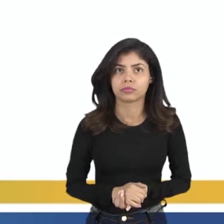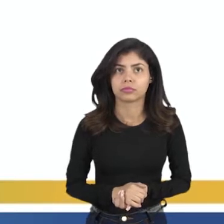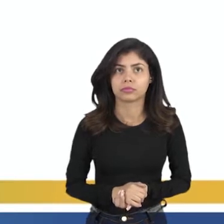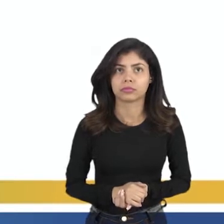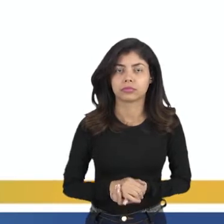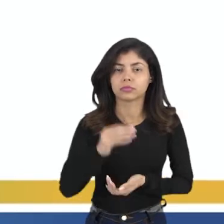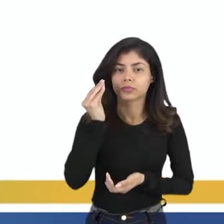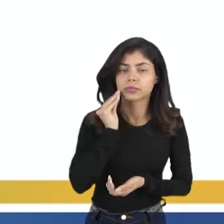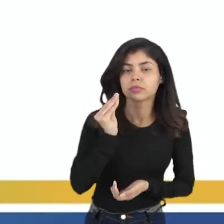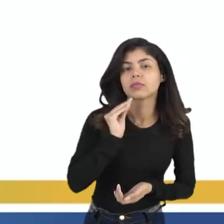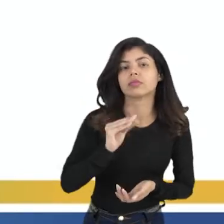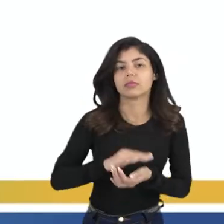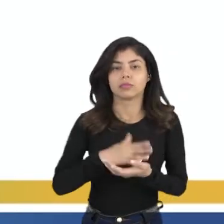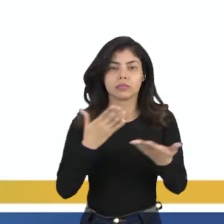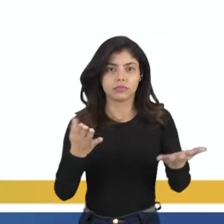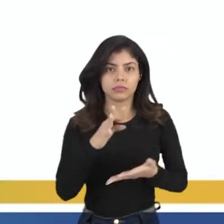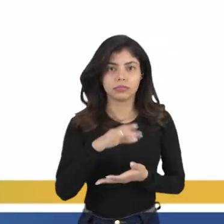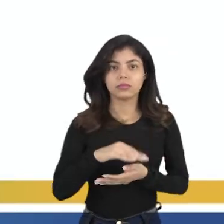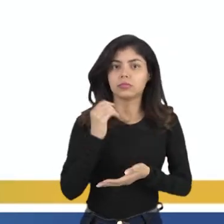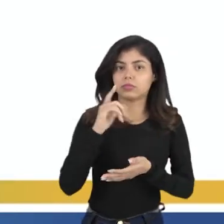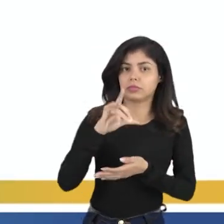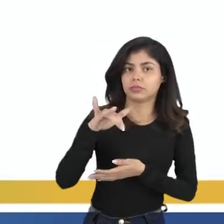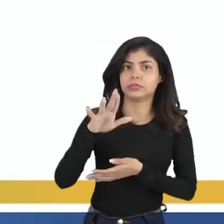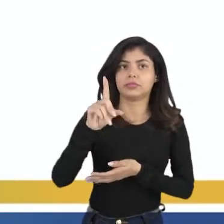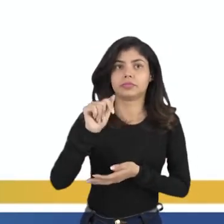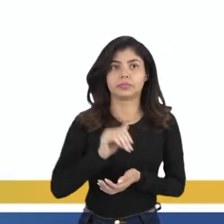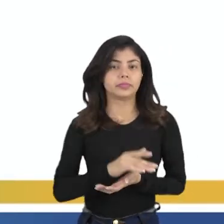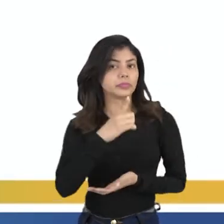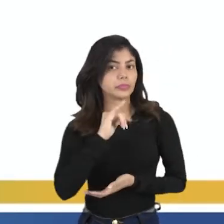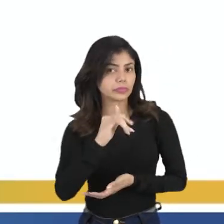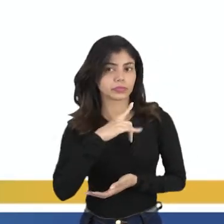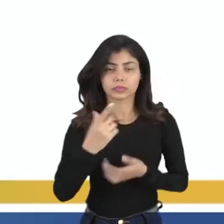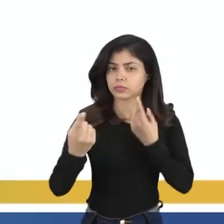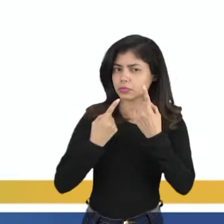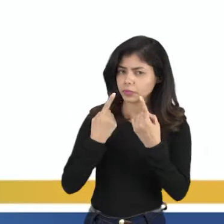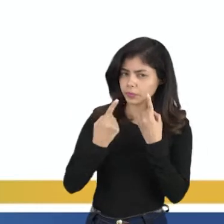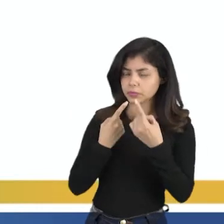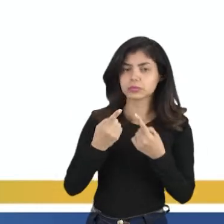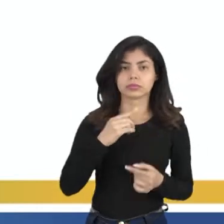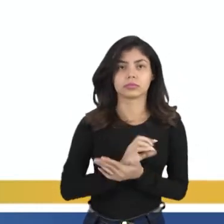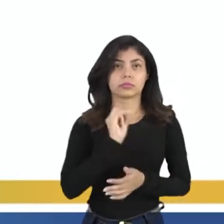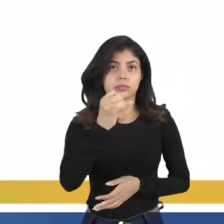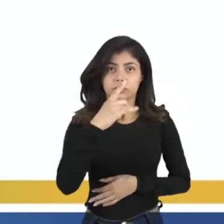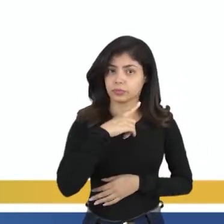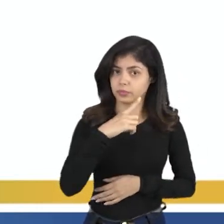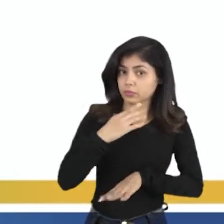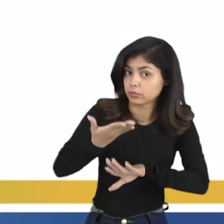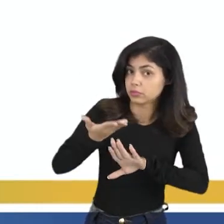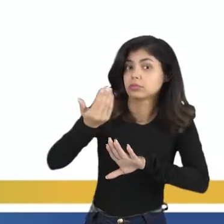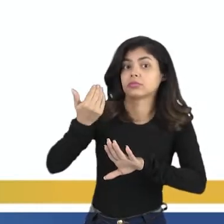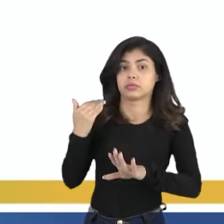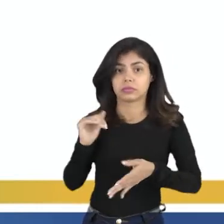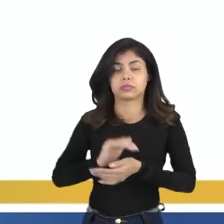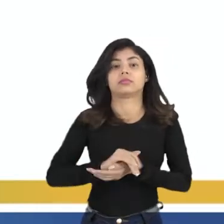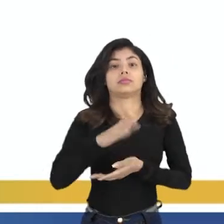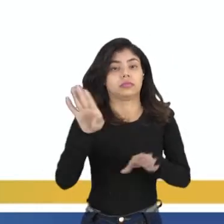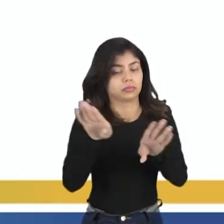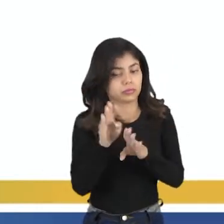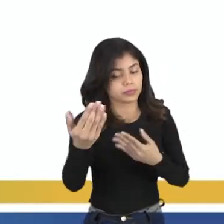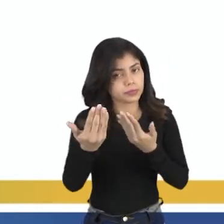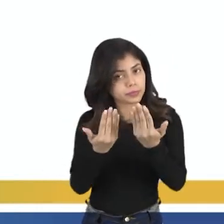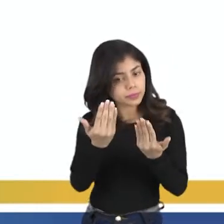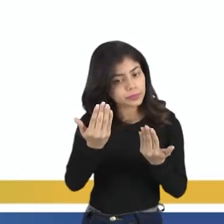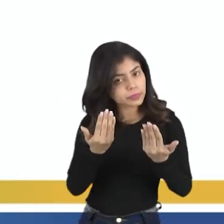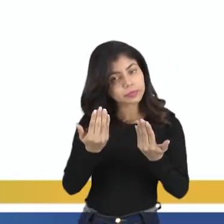a testagem do canal, né? Se existe a comunicação, se há essa relação entre